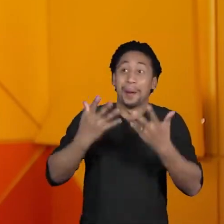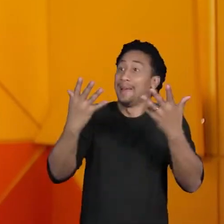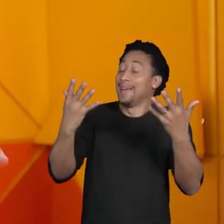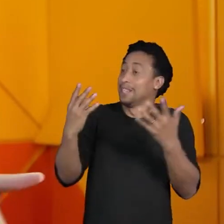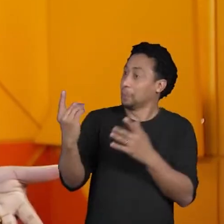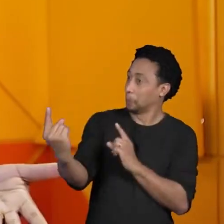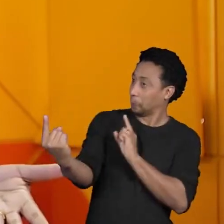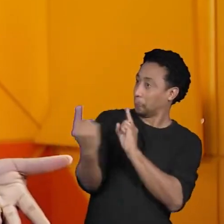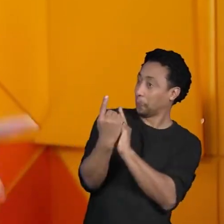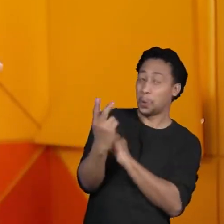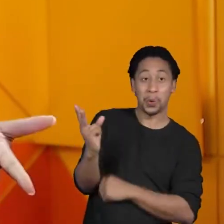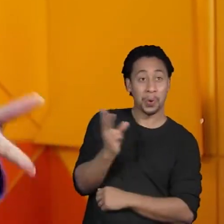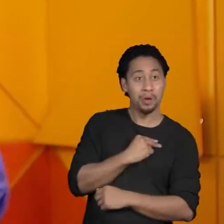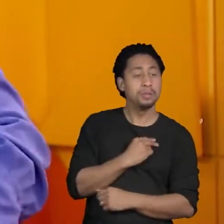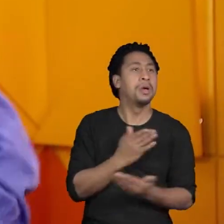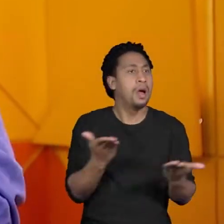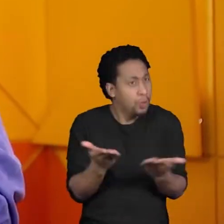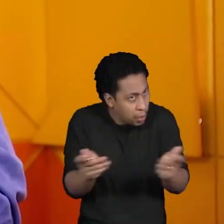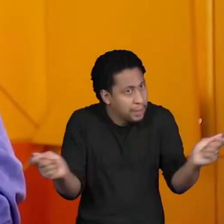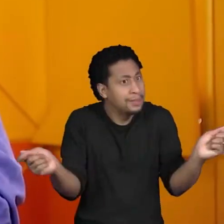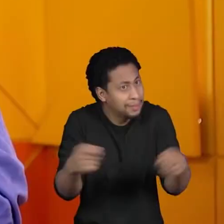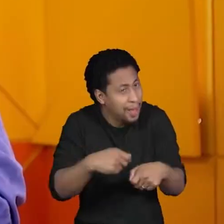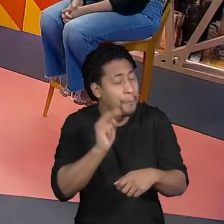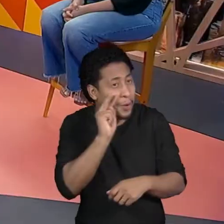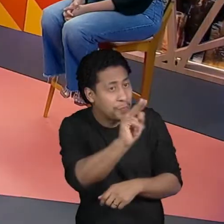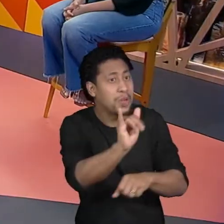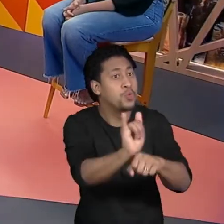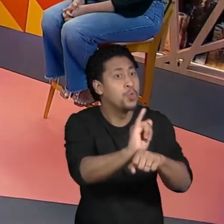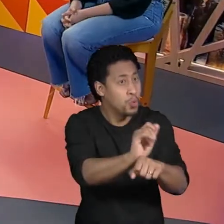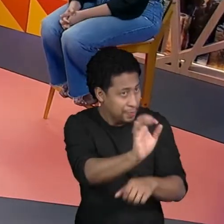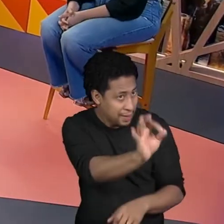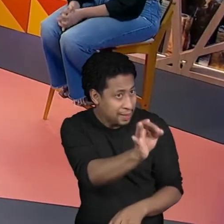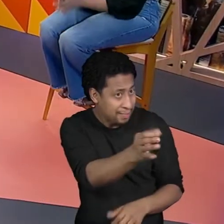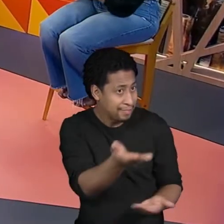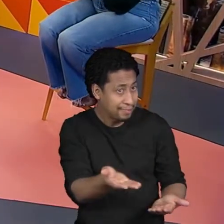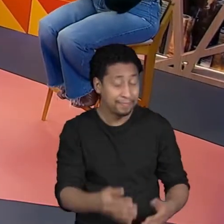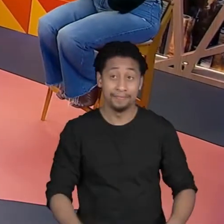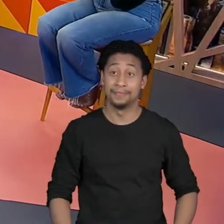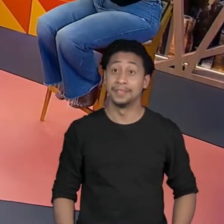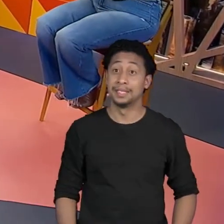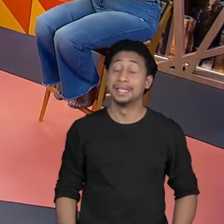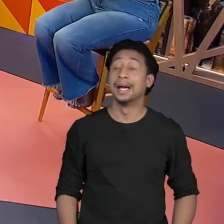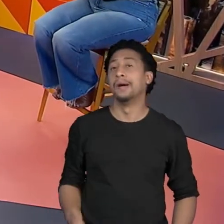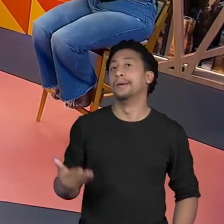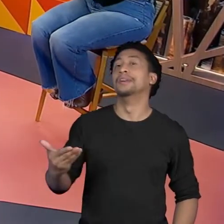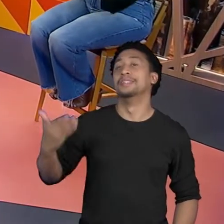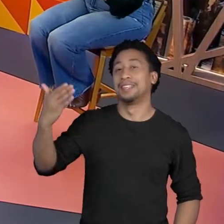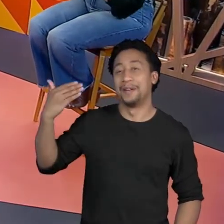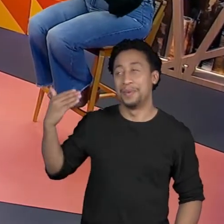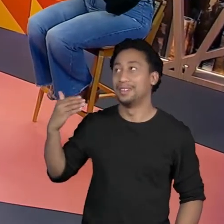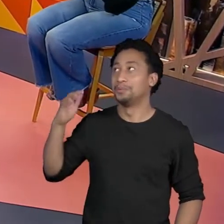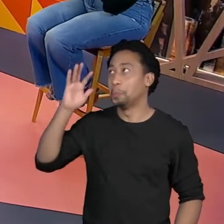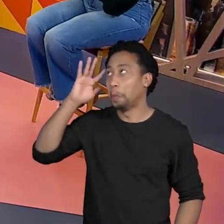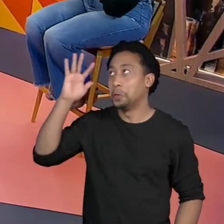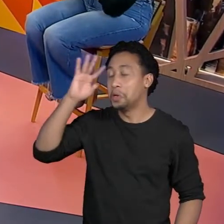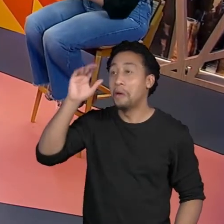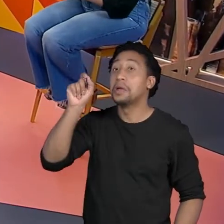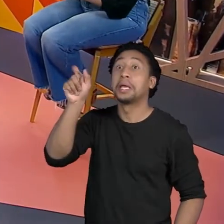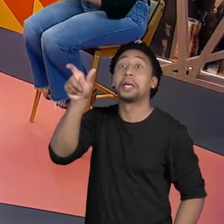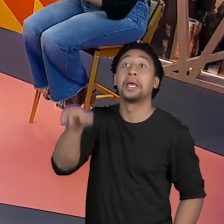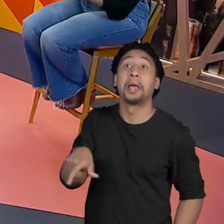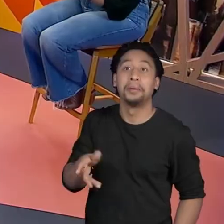é que o pessoal se relaciona hoje com essa pessoa também que está por trás ali apresentando esse programa de rádio? Antigamente a gente não via, então